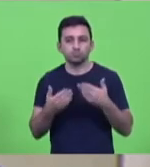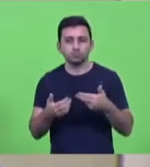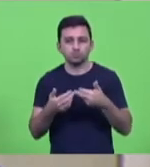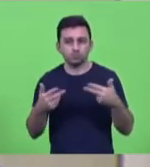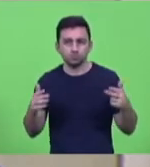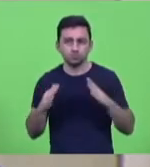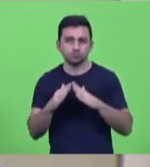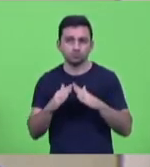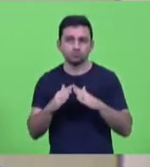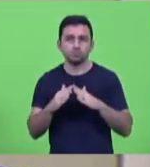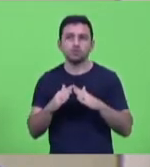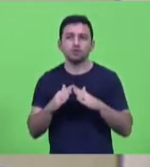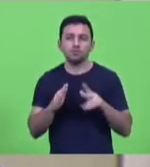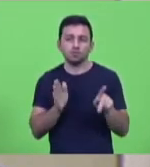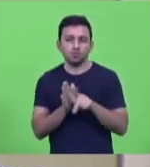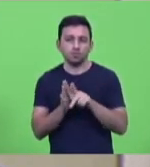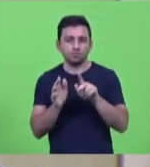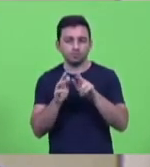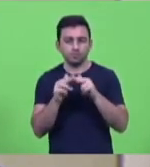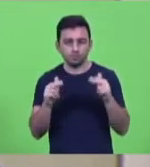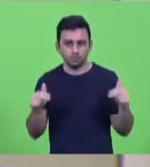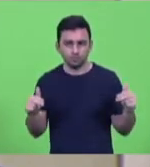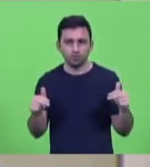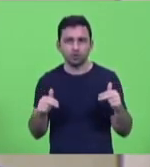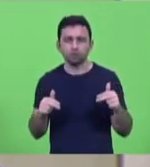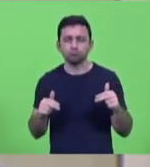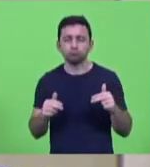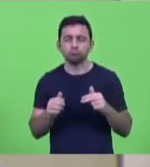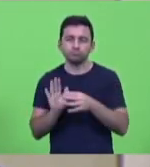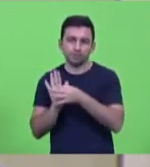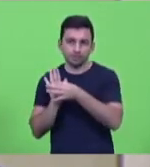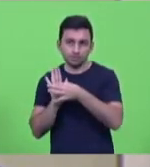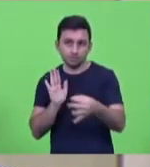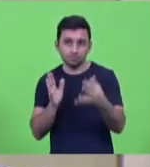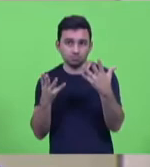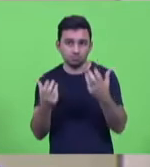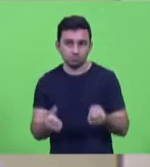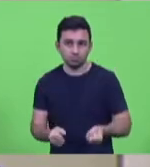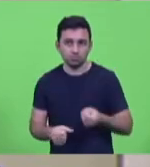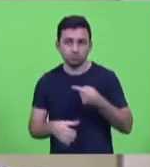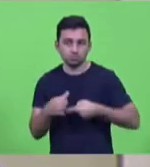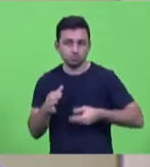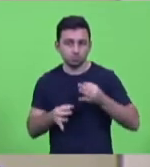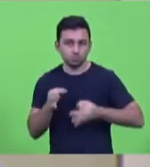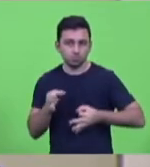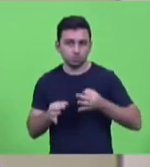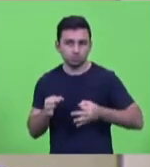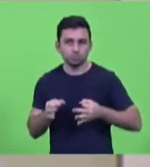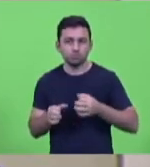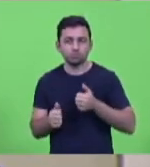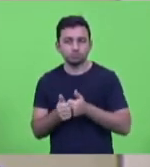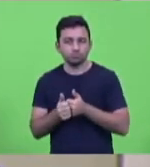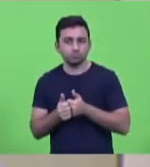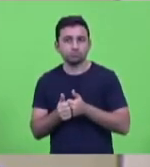com pareceres favoráveis das comissões de Constituição e Justiça e Comissão de Finanças e Tributação. Em